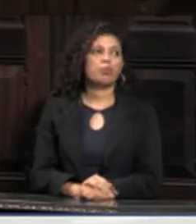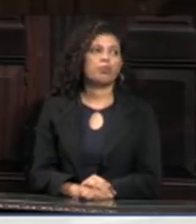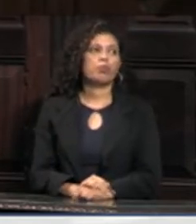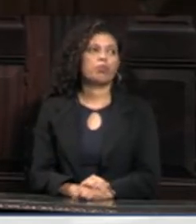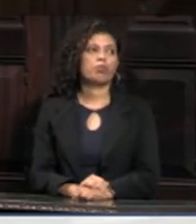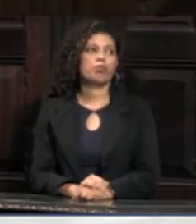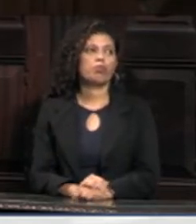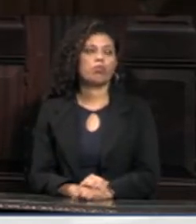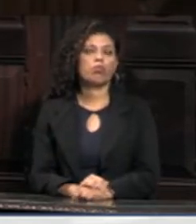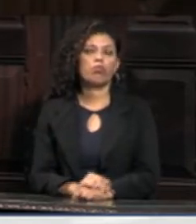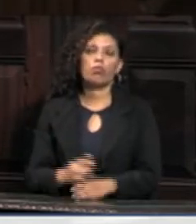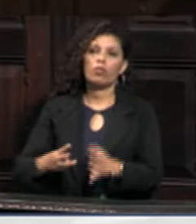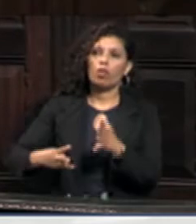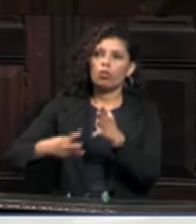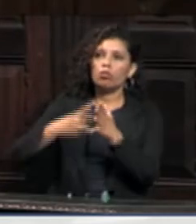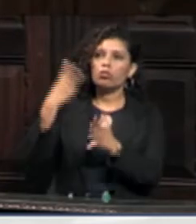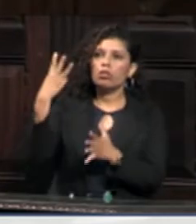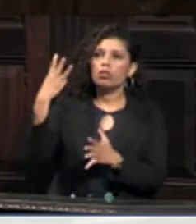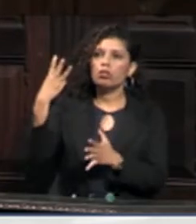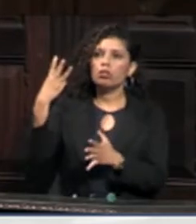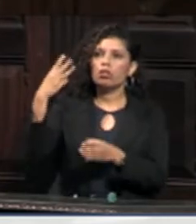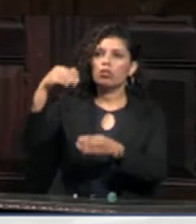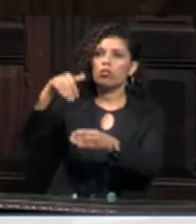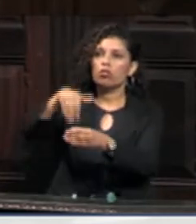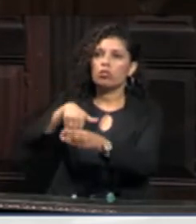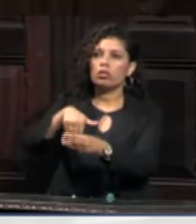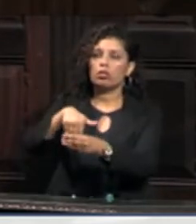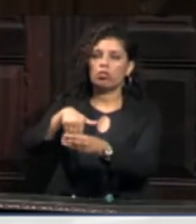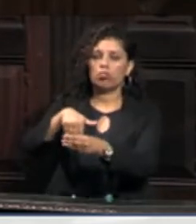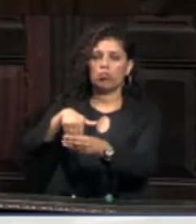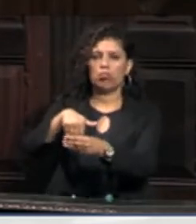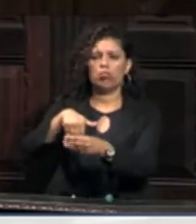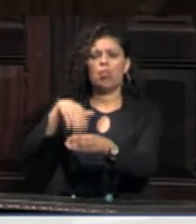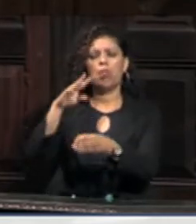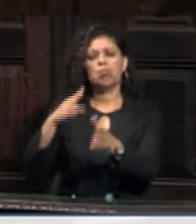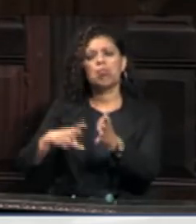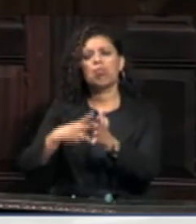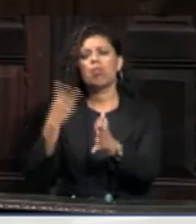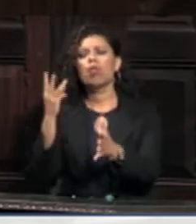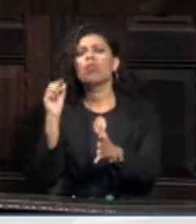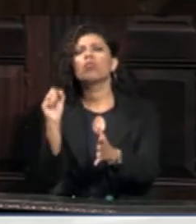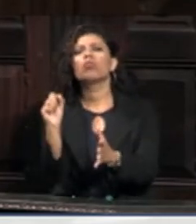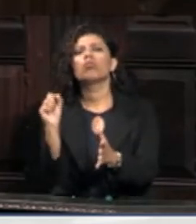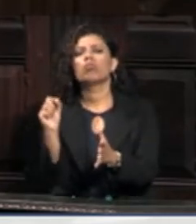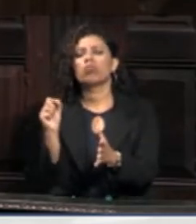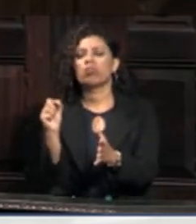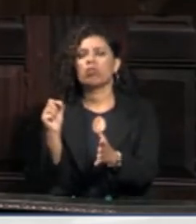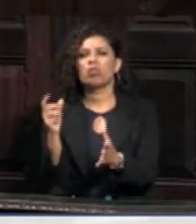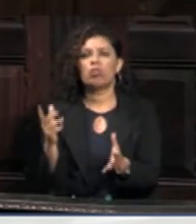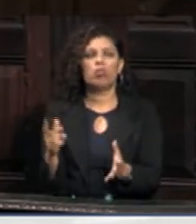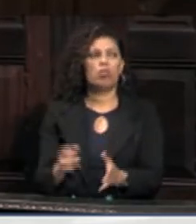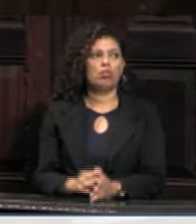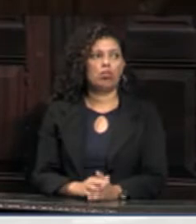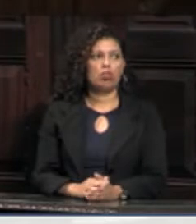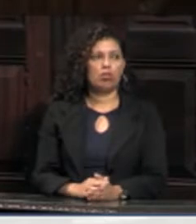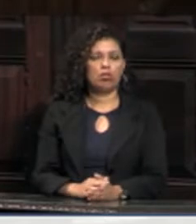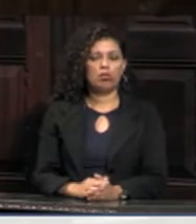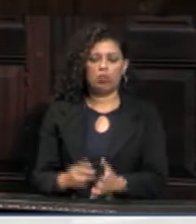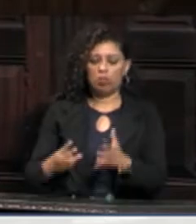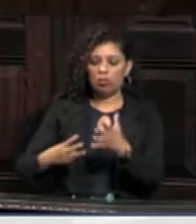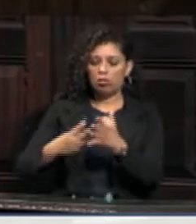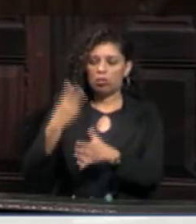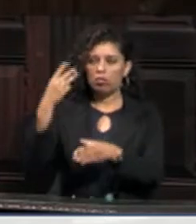o terceiro turno dessas eleições. E por que digo isso? Não o terceiro